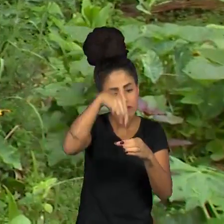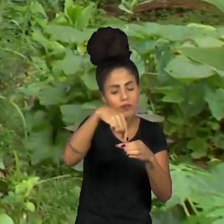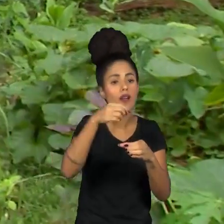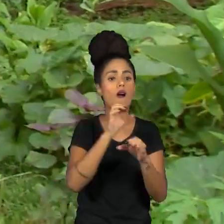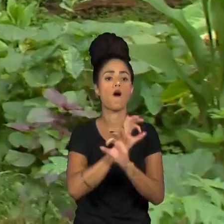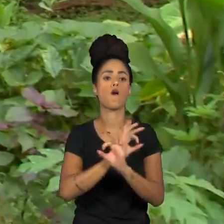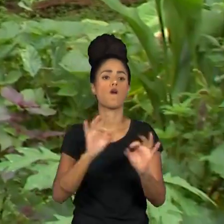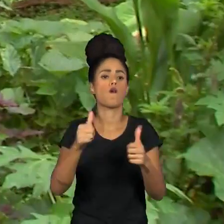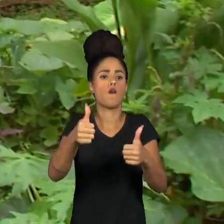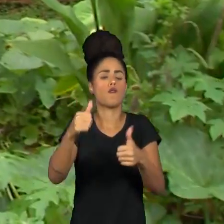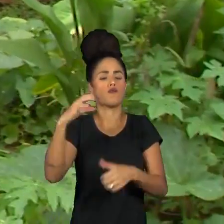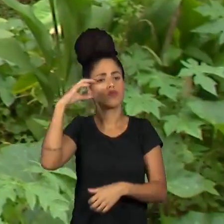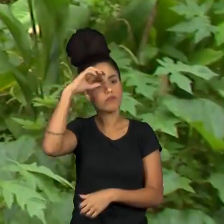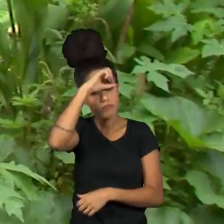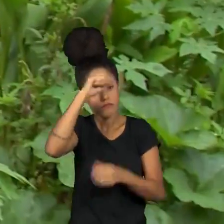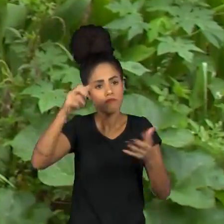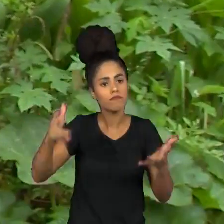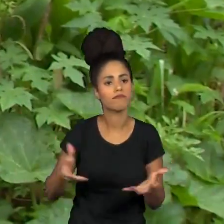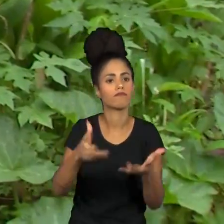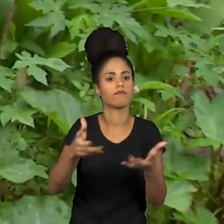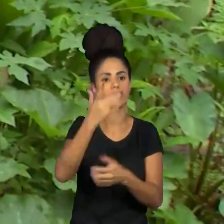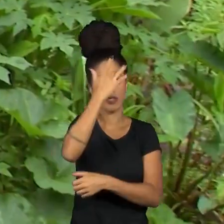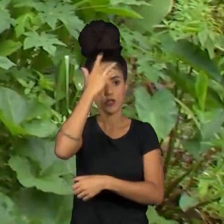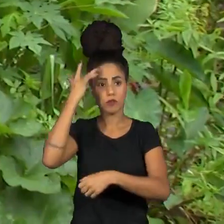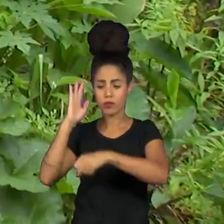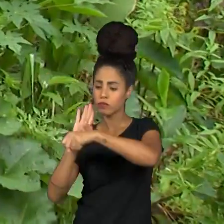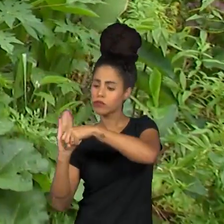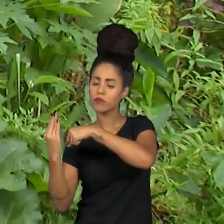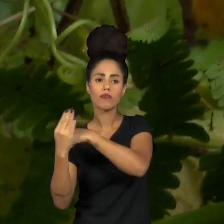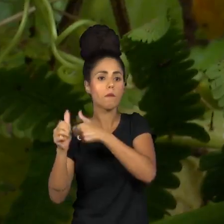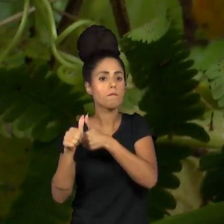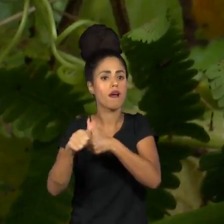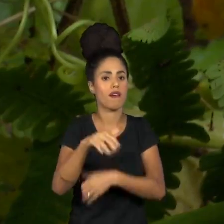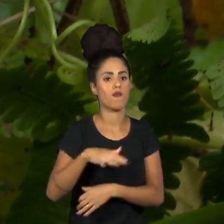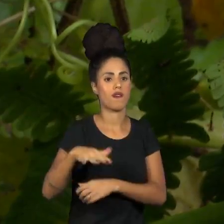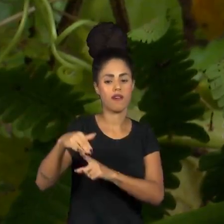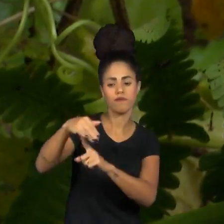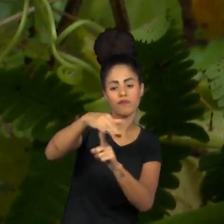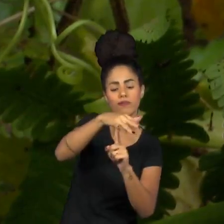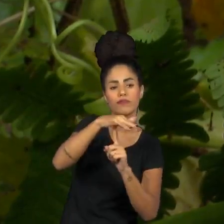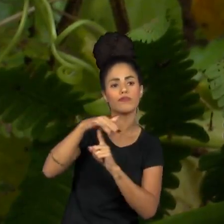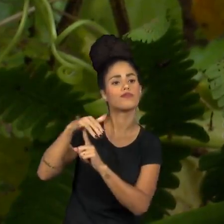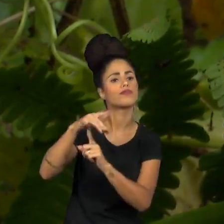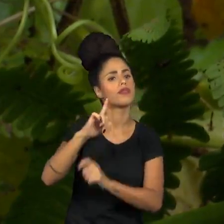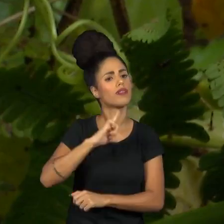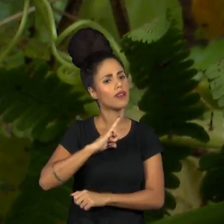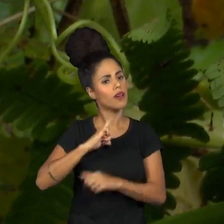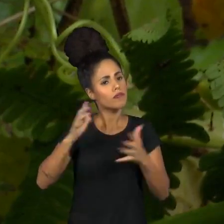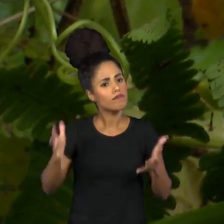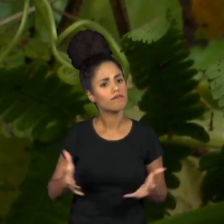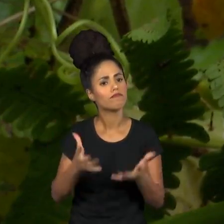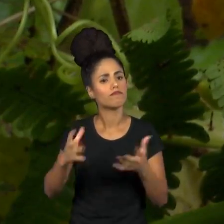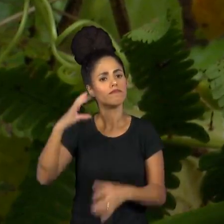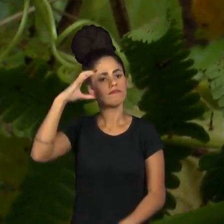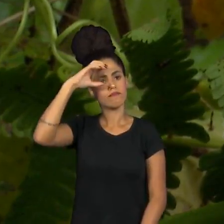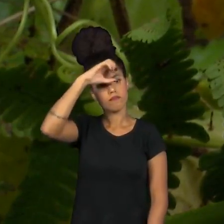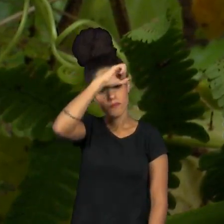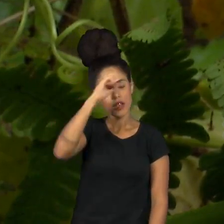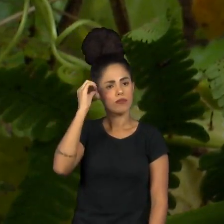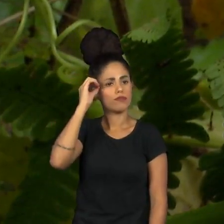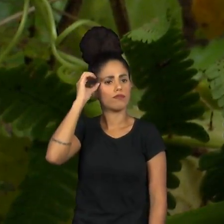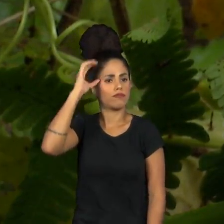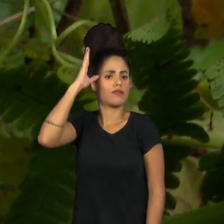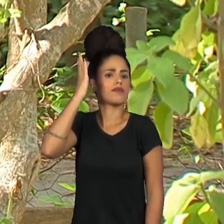também faz com que a comunidade do entorno, da onde tem esses pontos, ela se fortaleça nesse sentido de